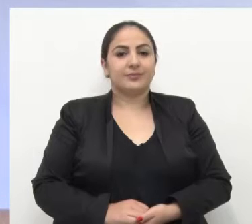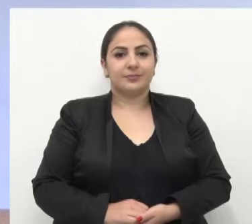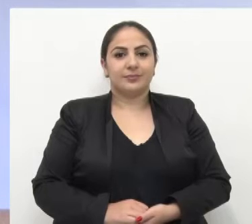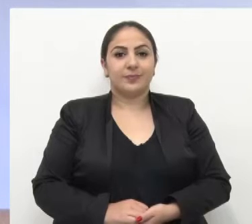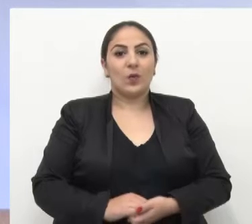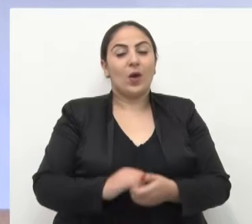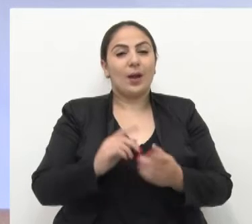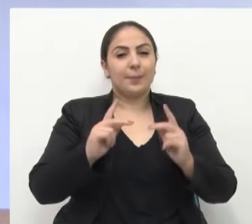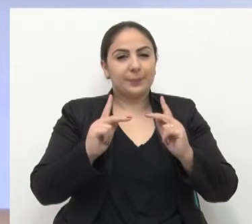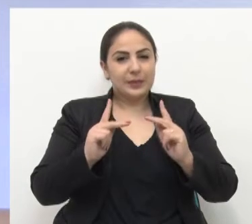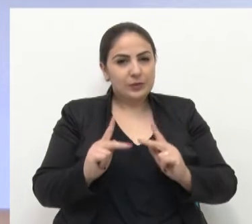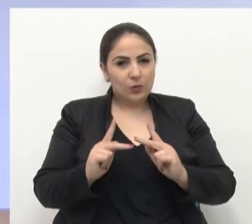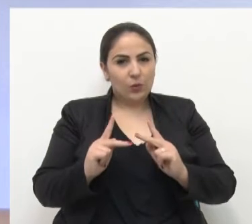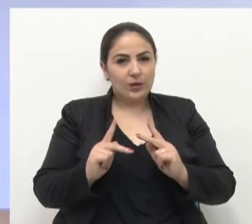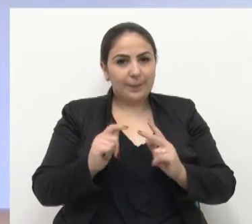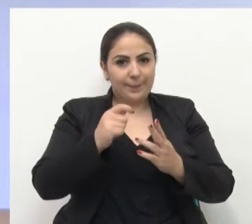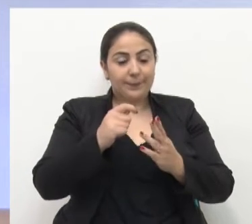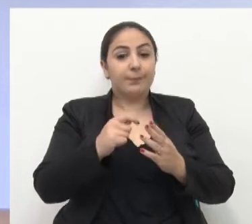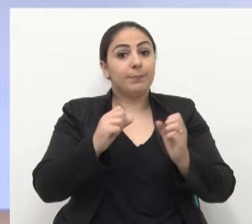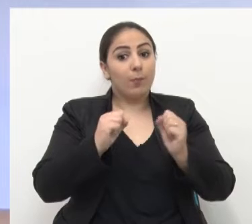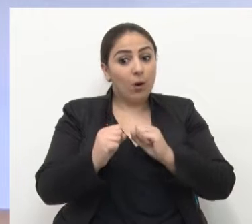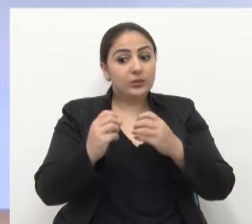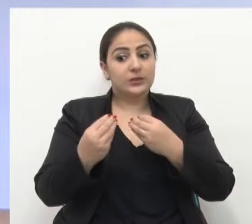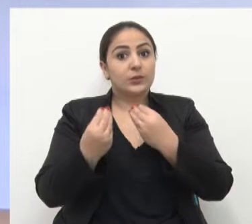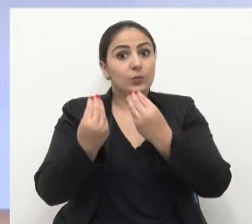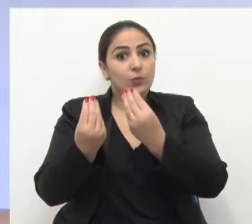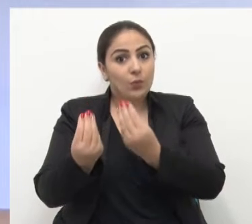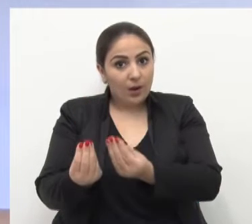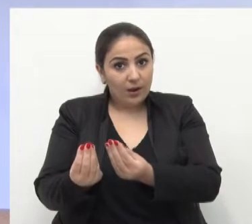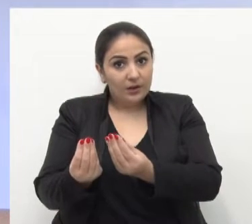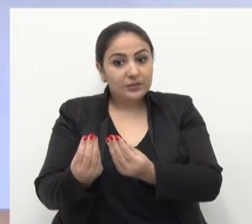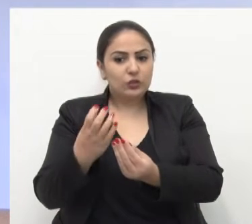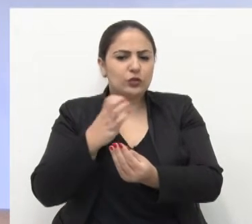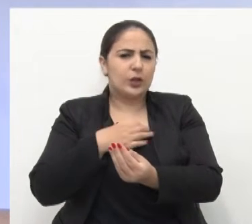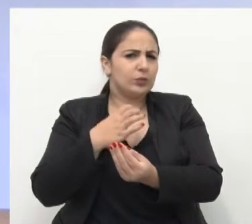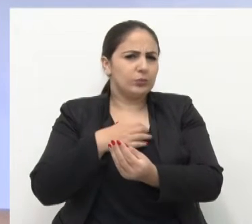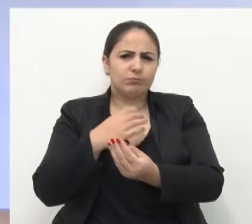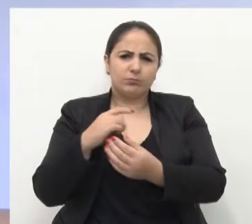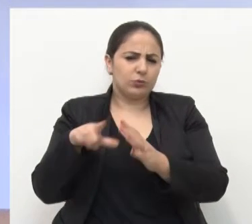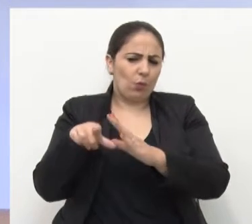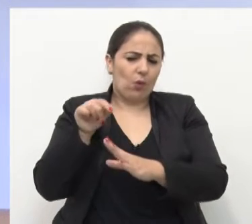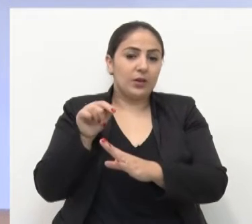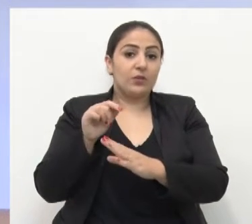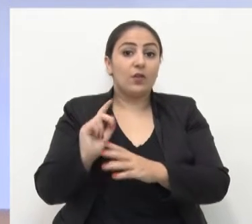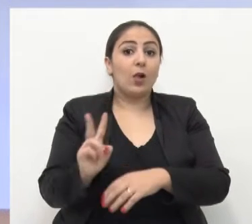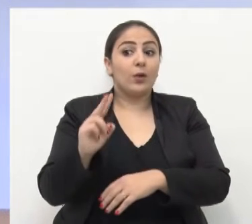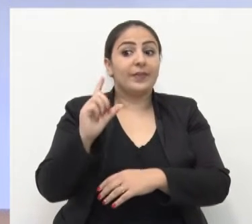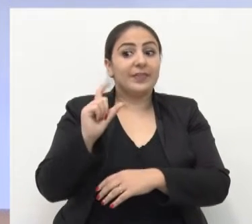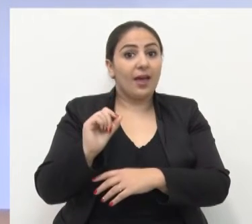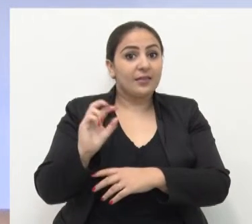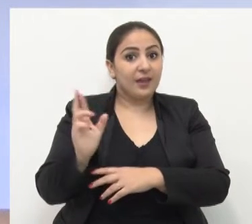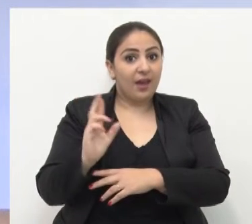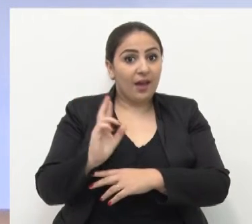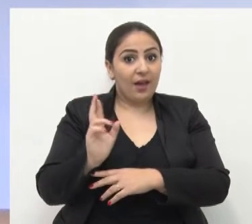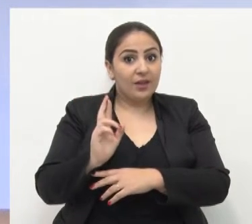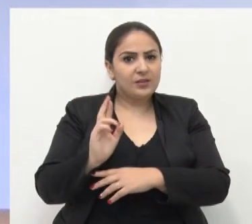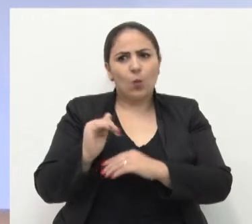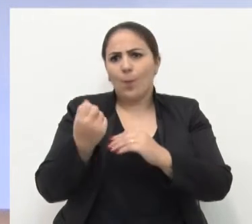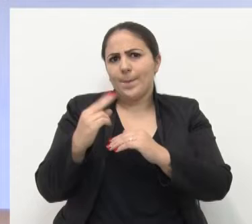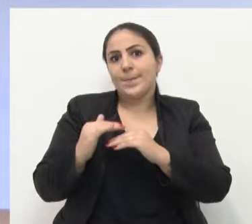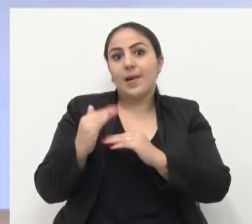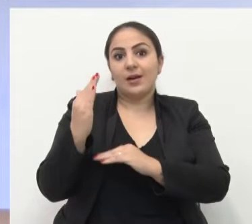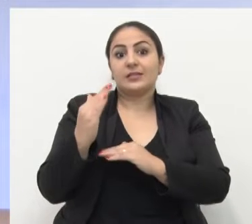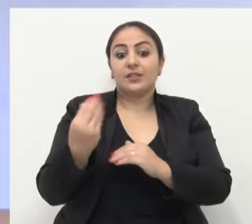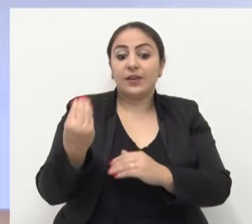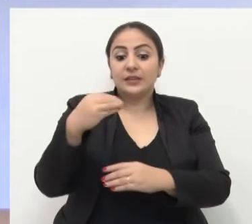o contribuinte passo fundense poderá atuar de forma espontânea um valor de a partir de r$10 que virá como adendo